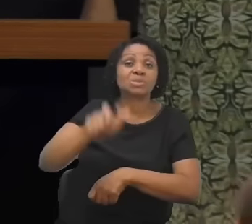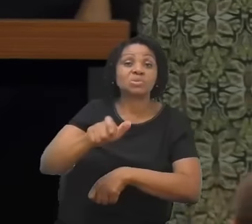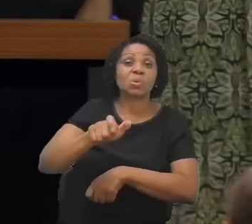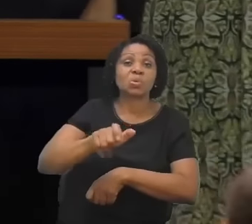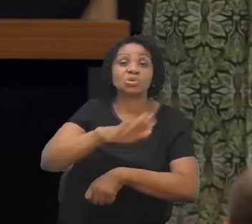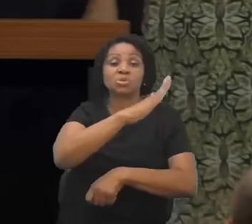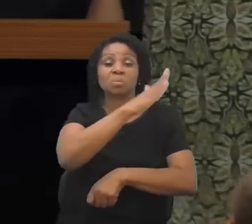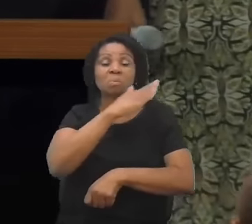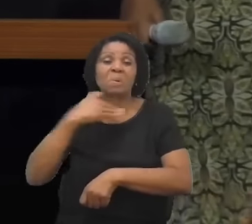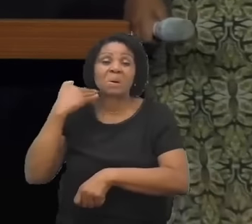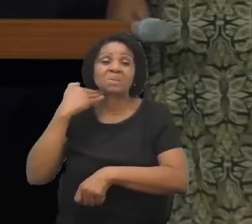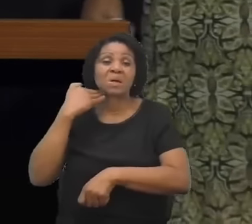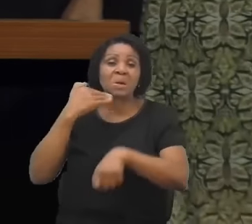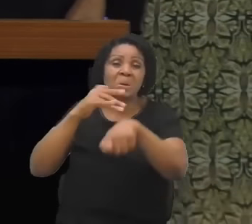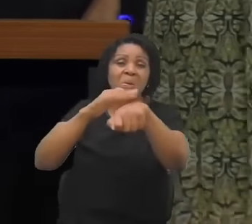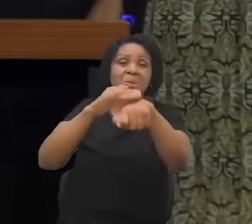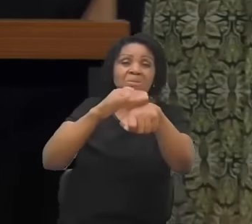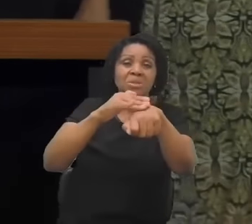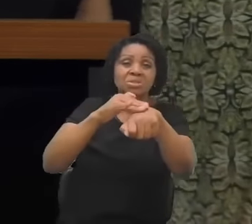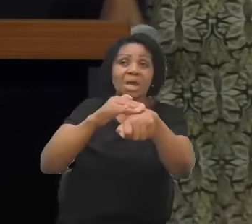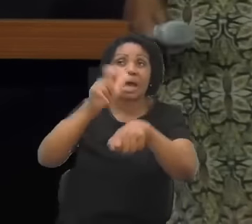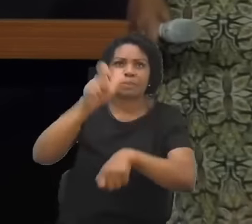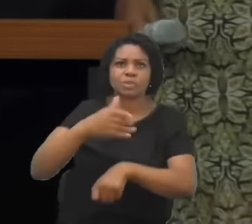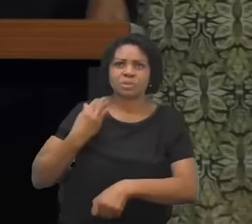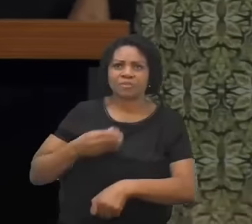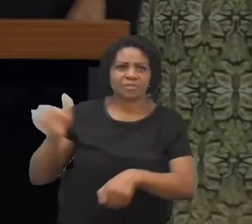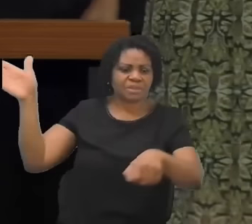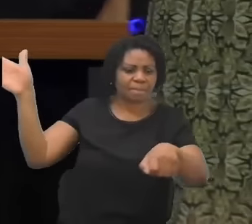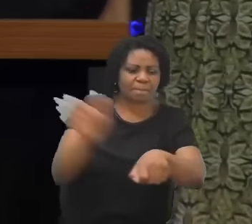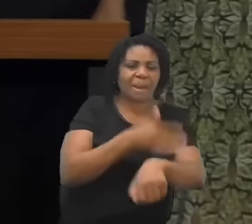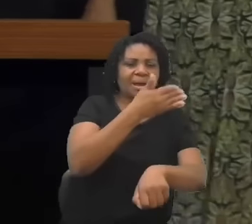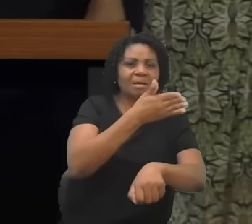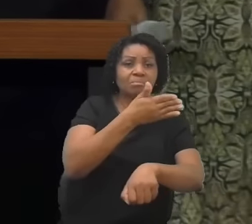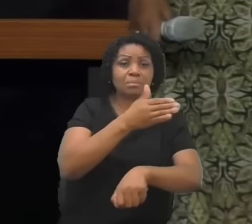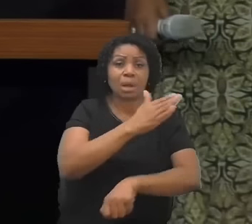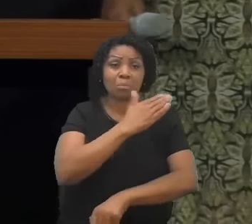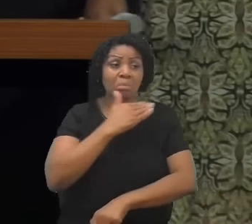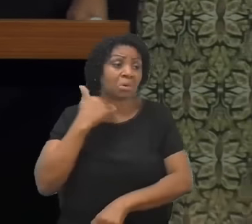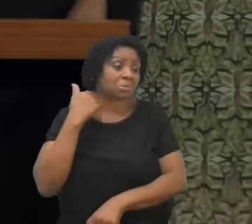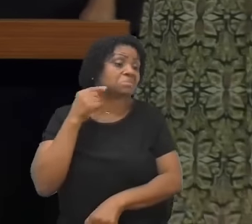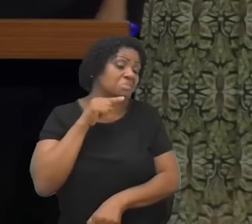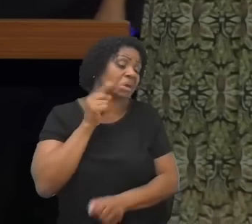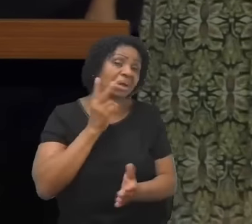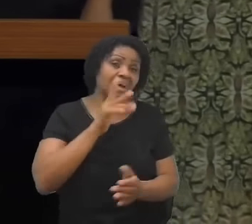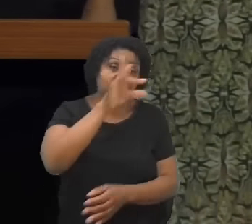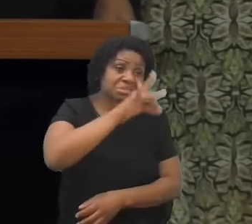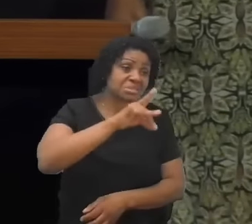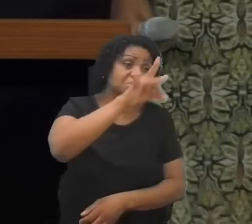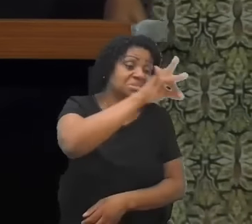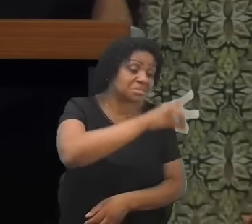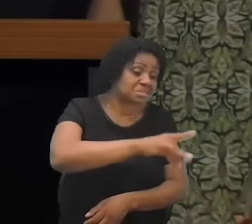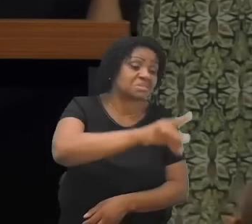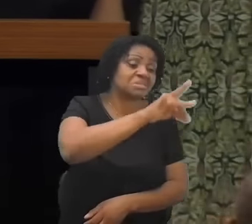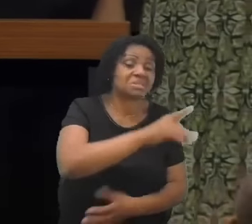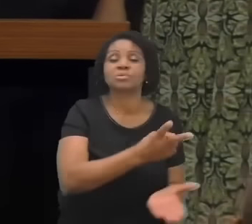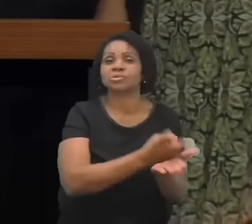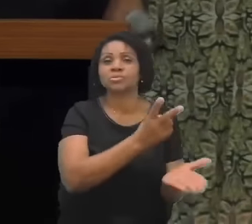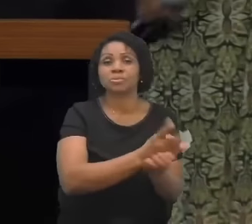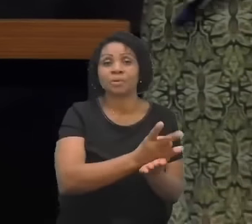ferida. De gente viva, você dá um tapão nela. Agora, de morto, ela fica ali. E eu digo